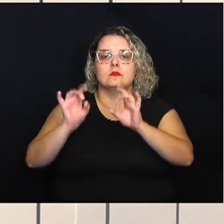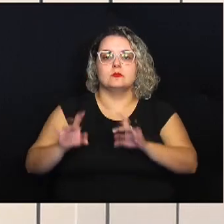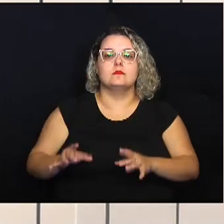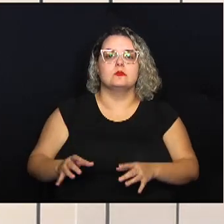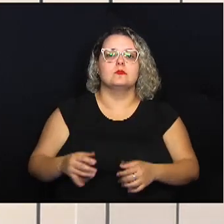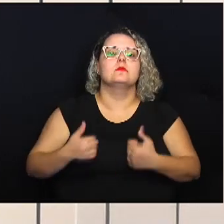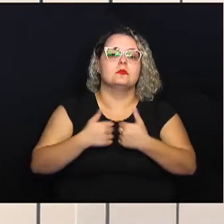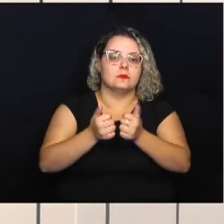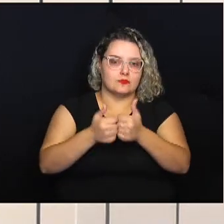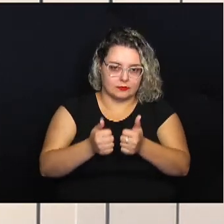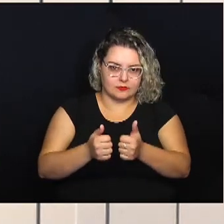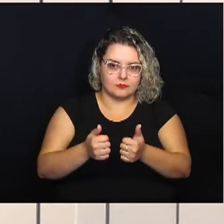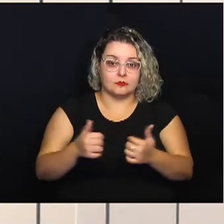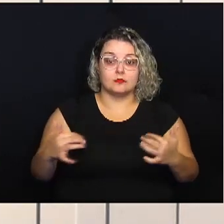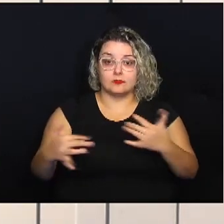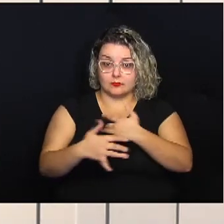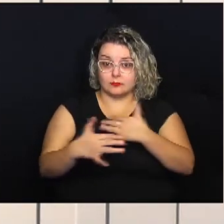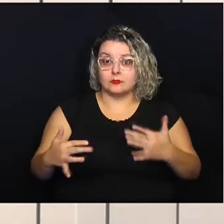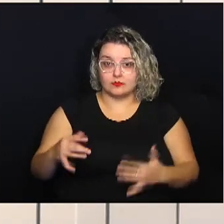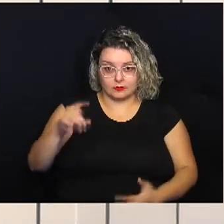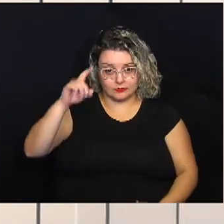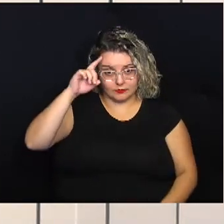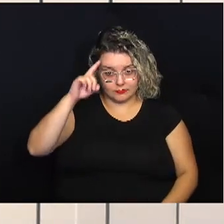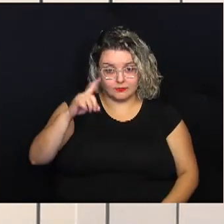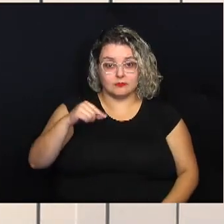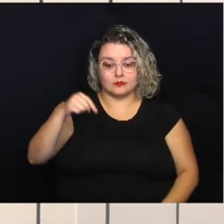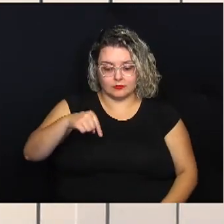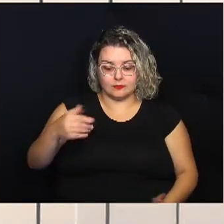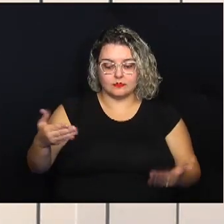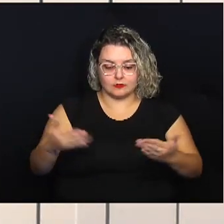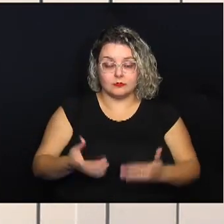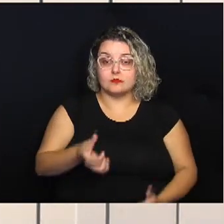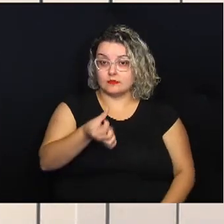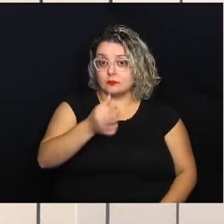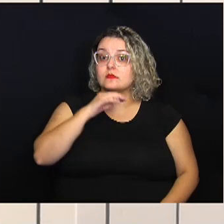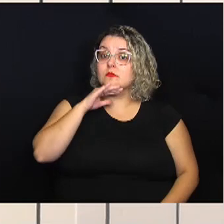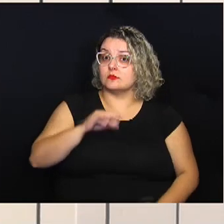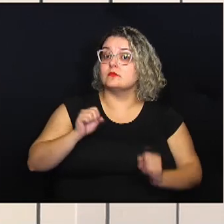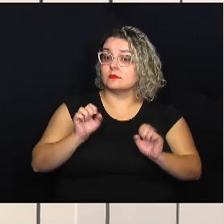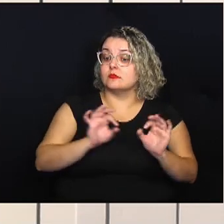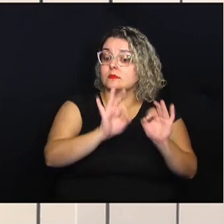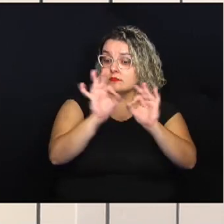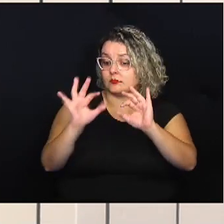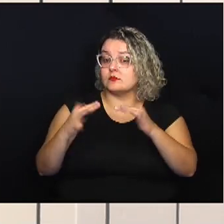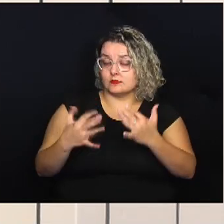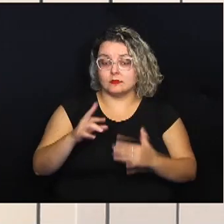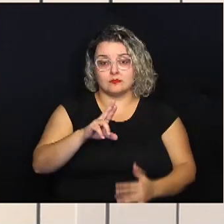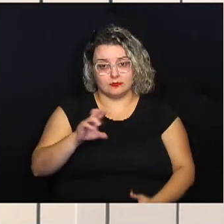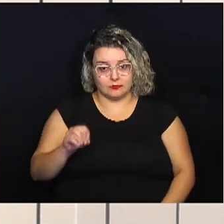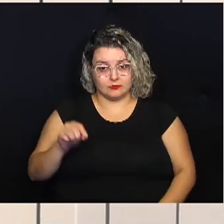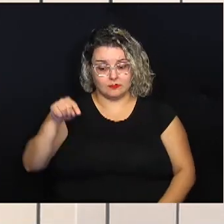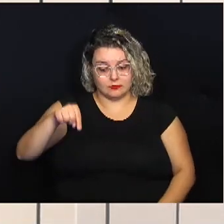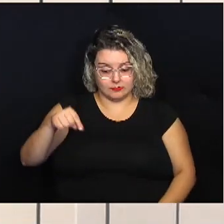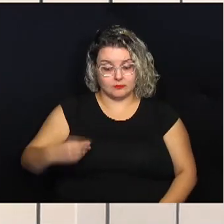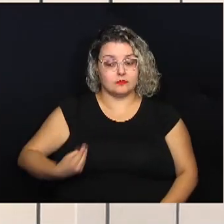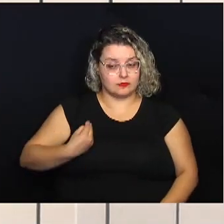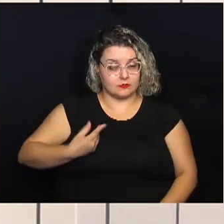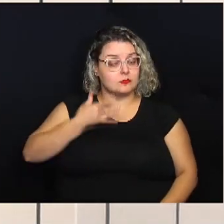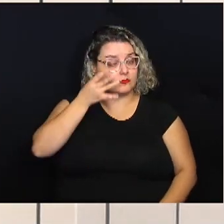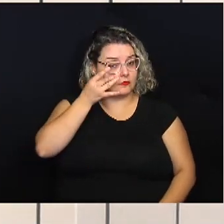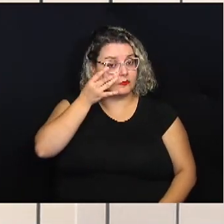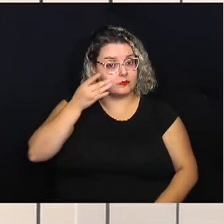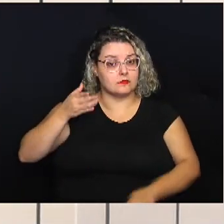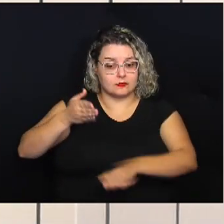nas vias urbanas. A partir das 6 horas da tarde, você pode assistir à reunião ordinária aqui do plenário, entrada